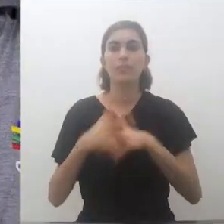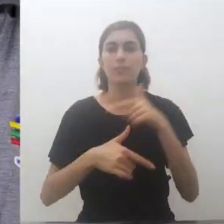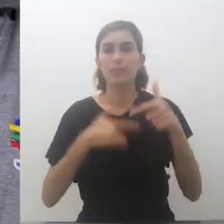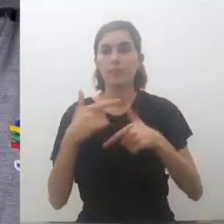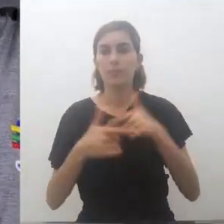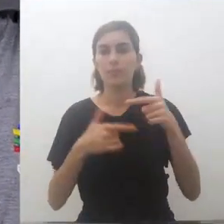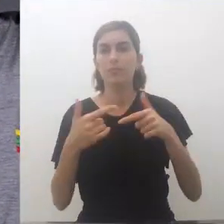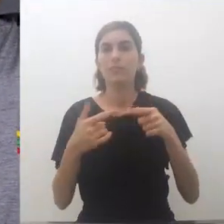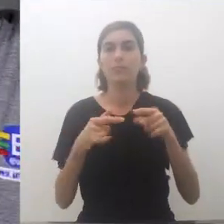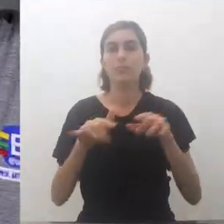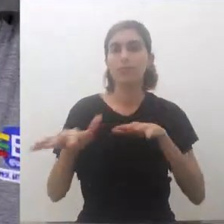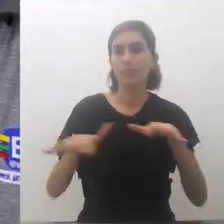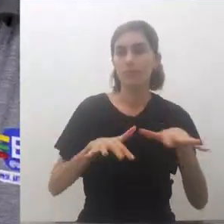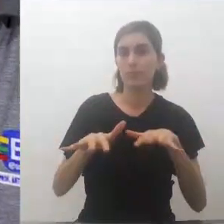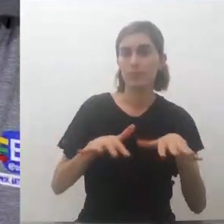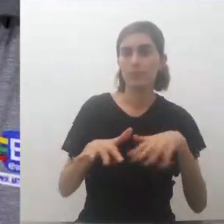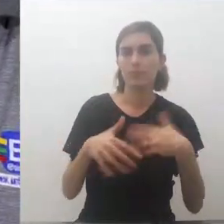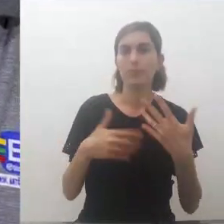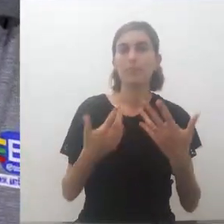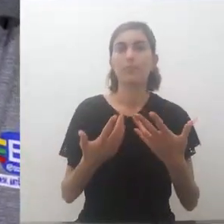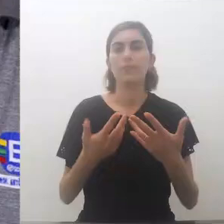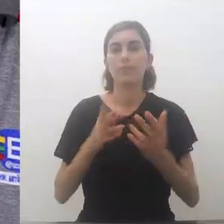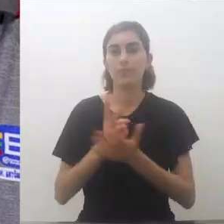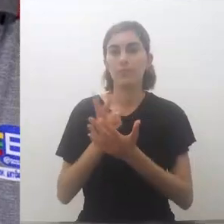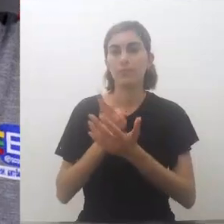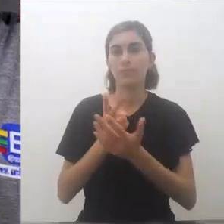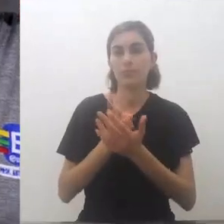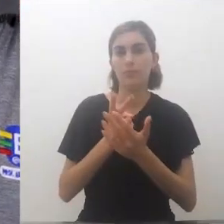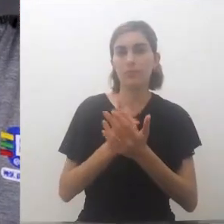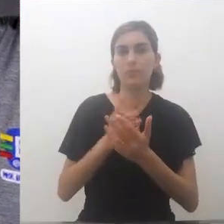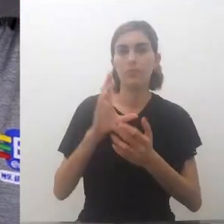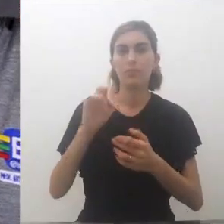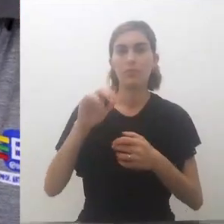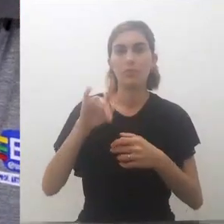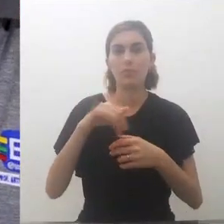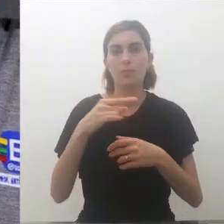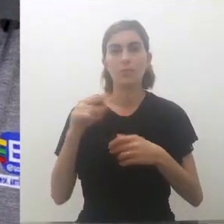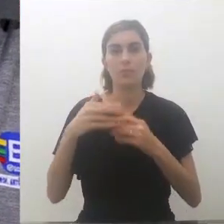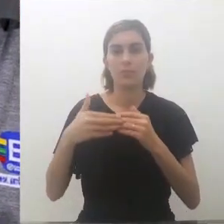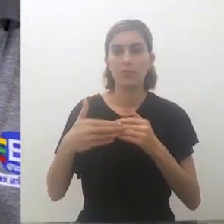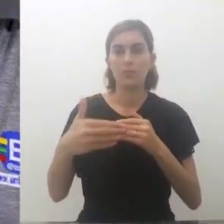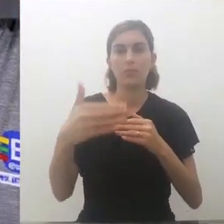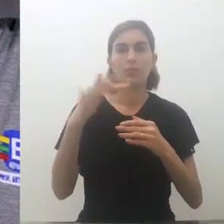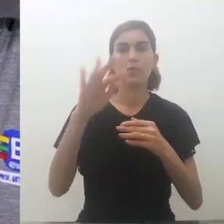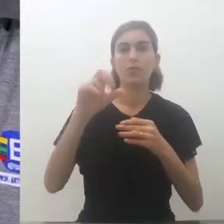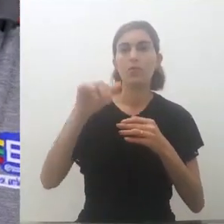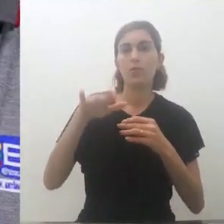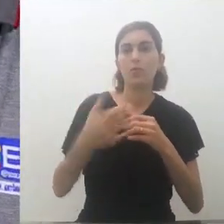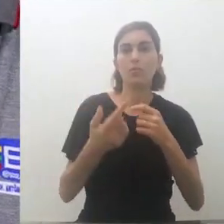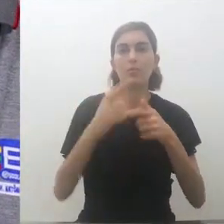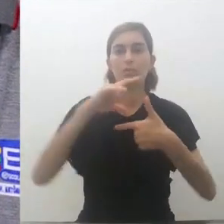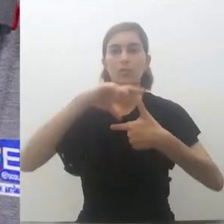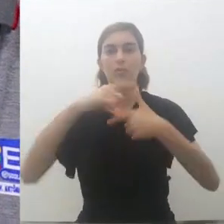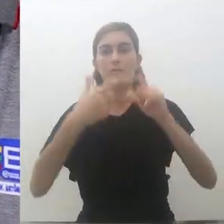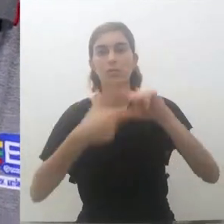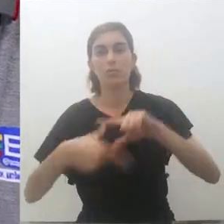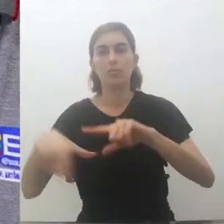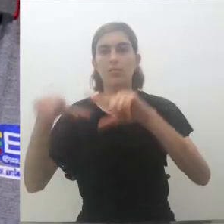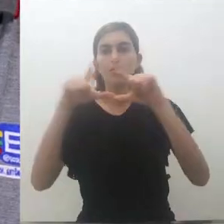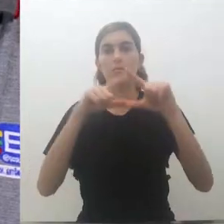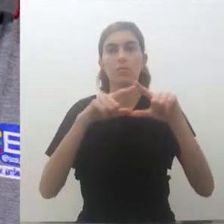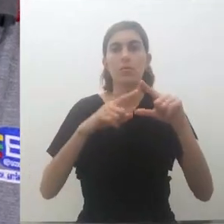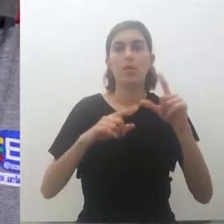dinamismo também. Continuando com as composições a partir de formas geométricas, e também